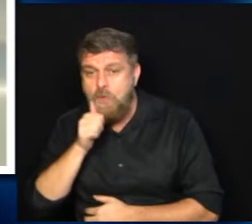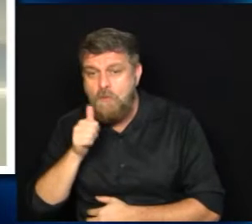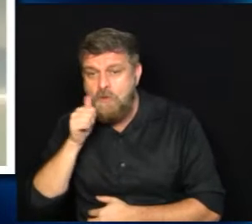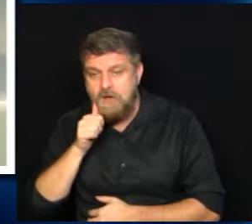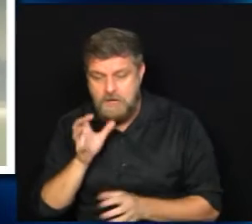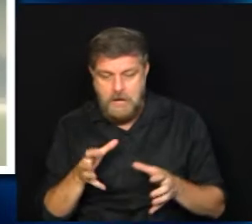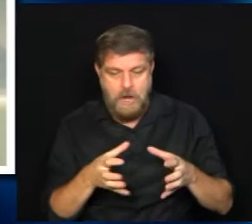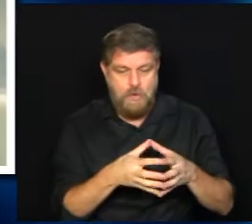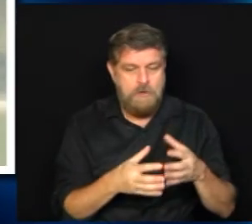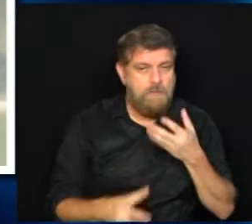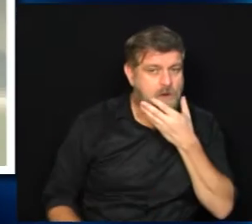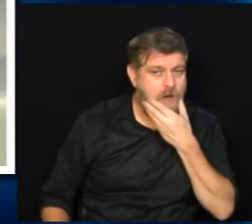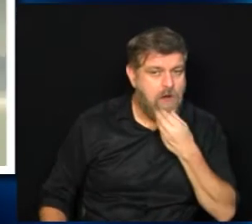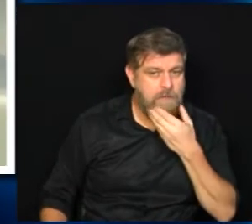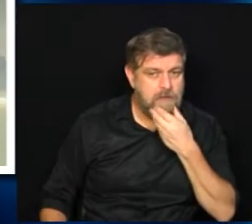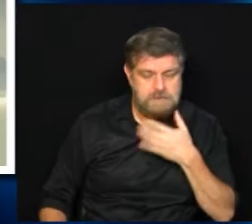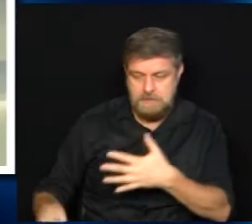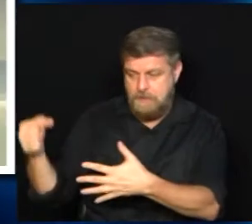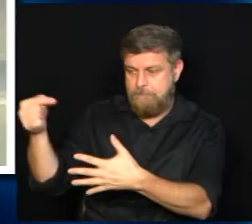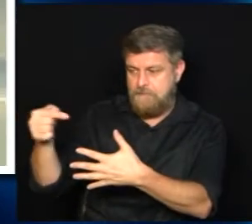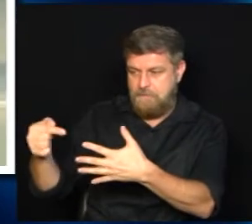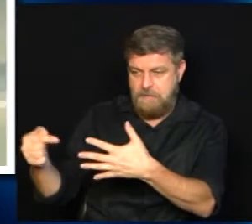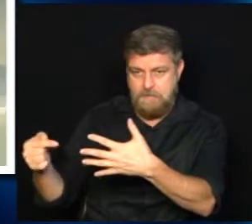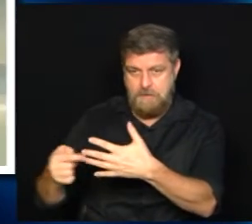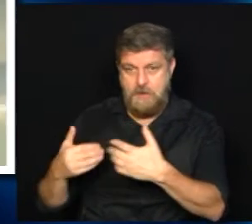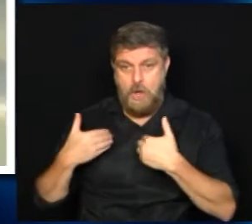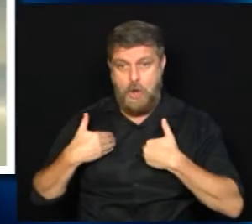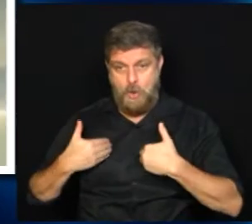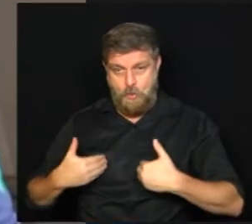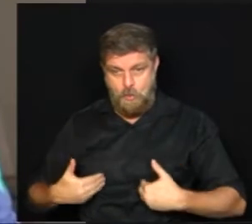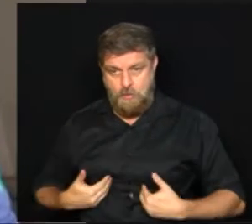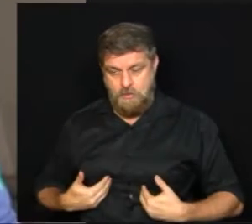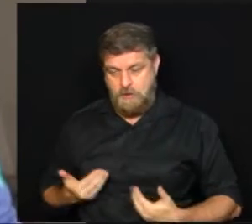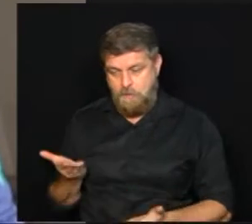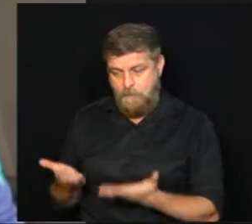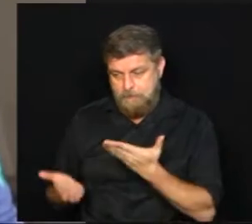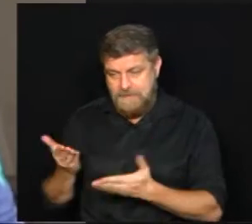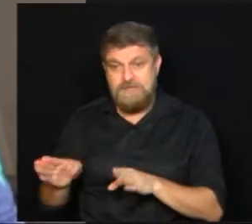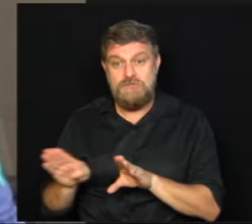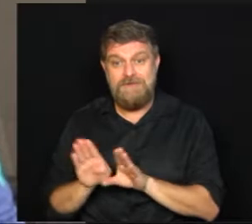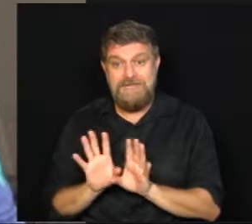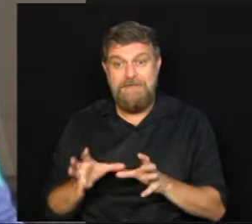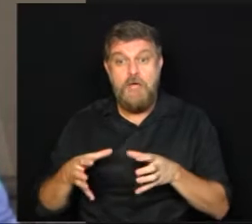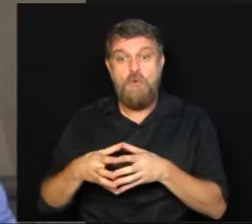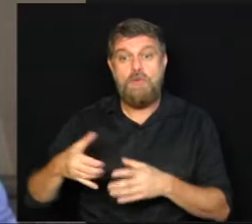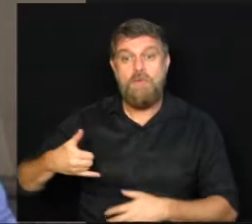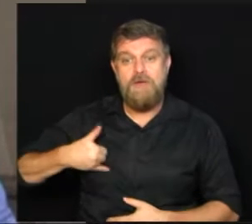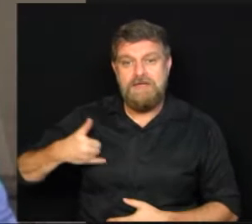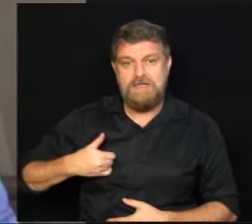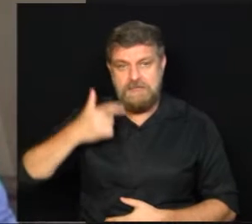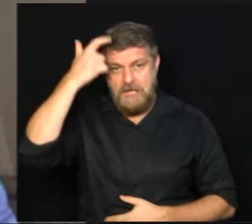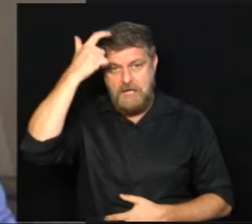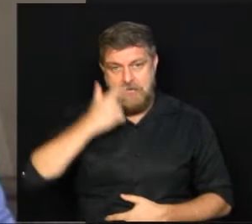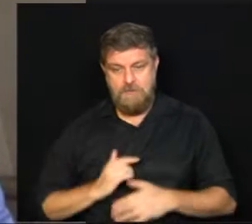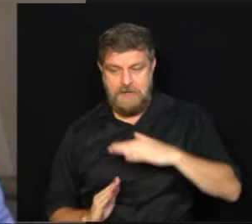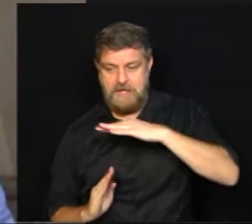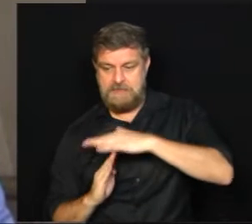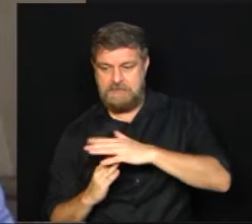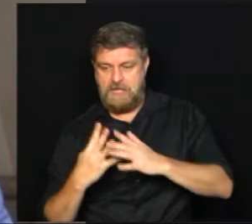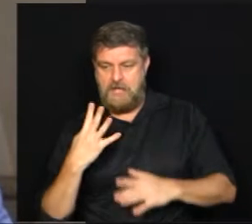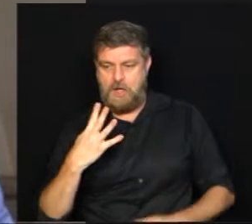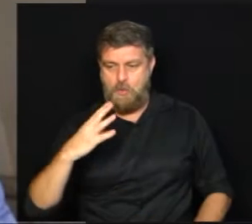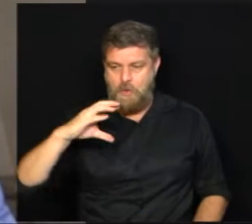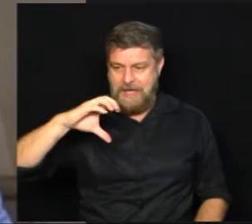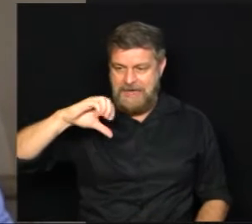categorias masculinas, categorias de peso corporal e idade. Tá. A minha categoria é até 49 quilos,